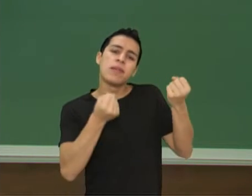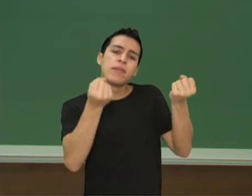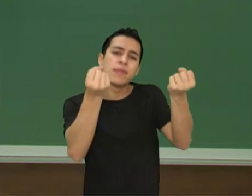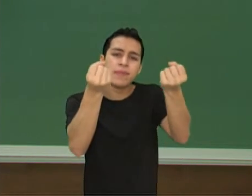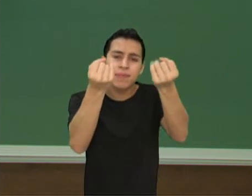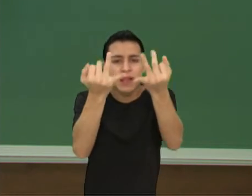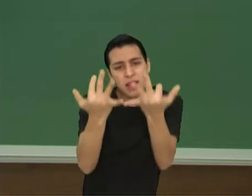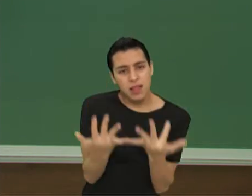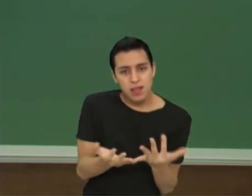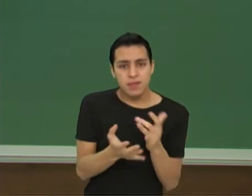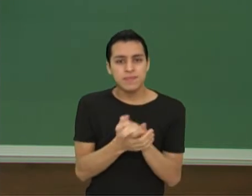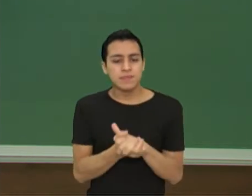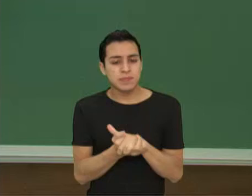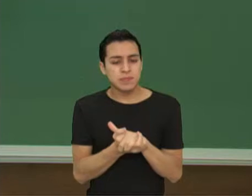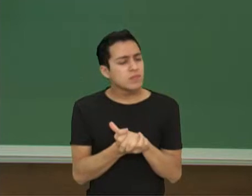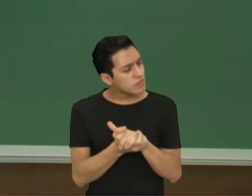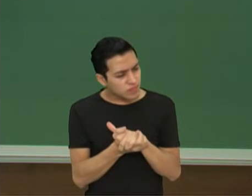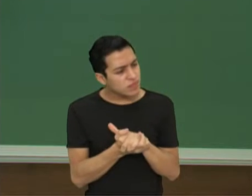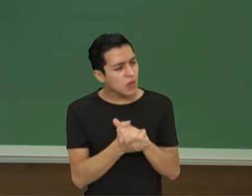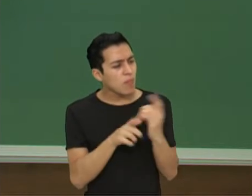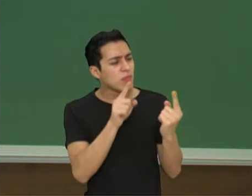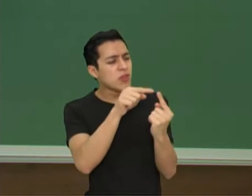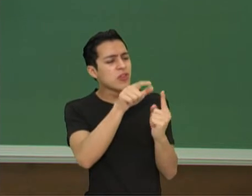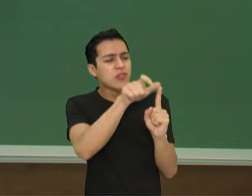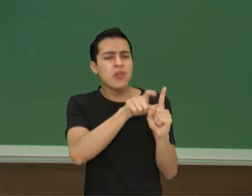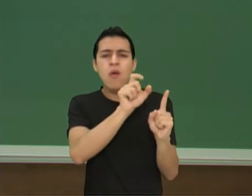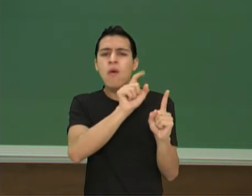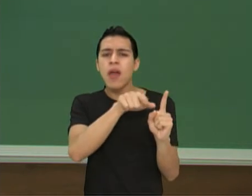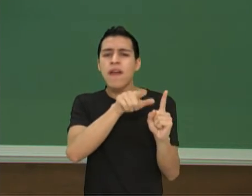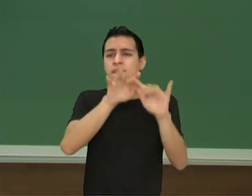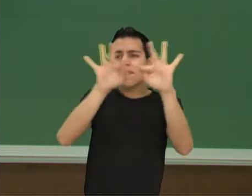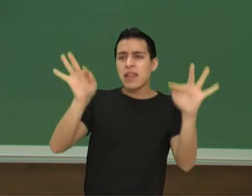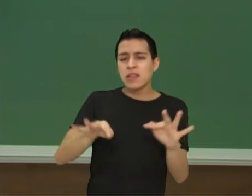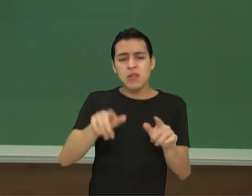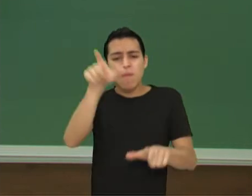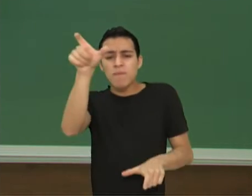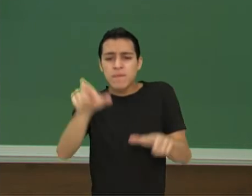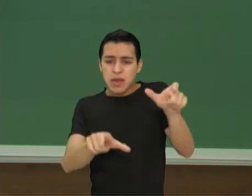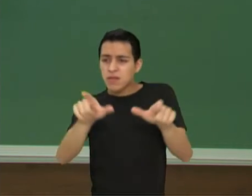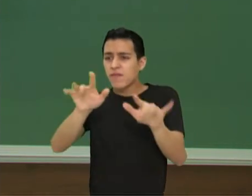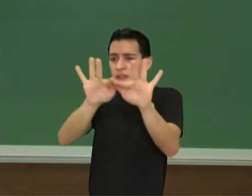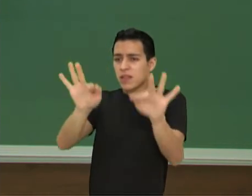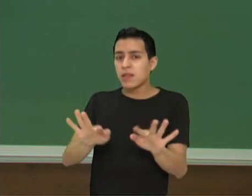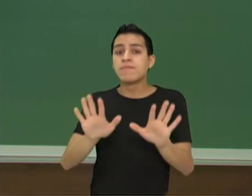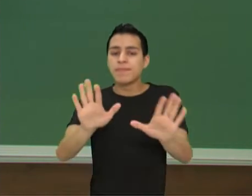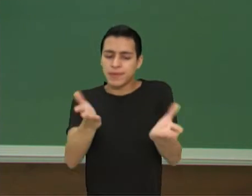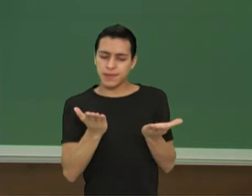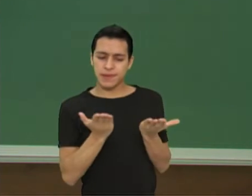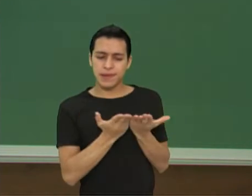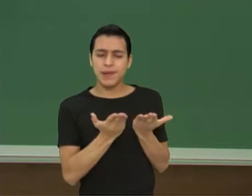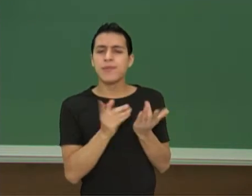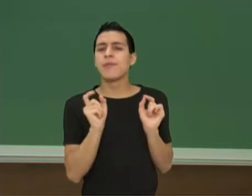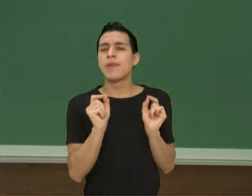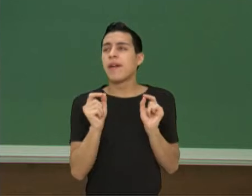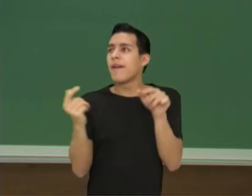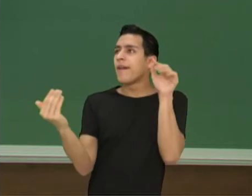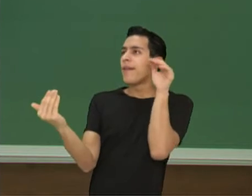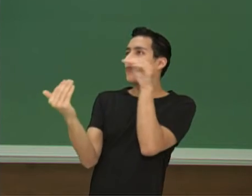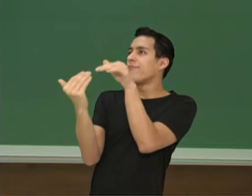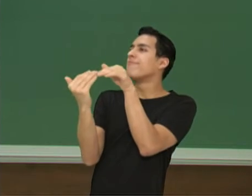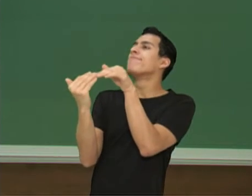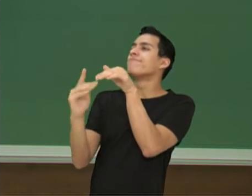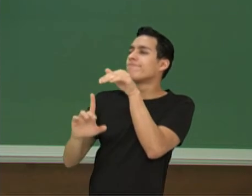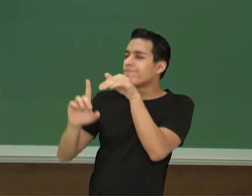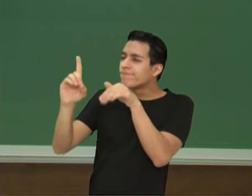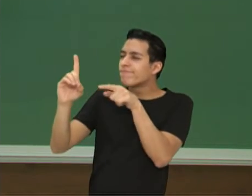A finalidade do ser humano é a felicidade. Só que a felicidade para o cristão estaria onde? Em Deus, em aproximar-se de Deus,